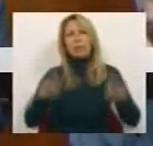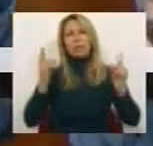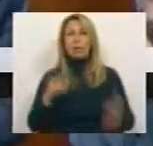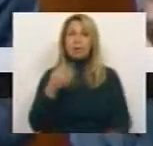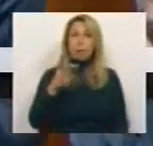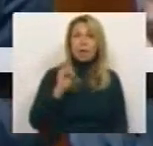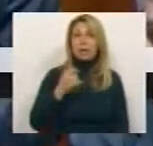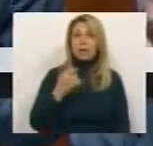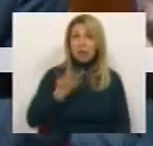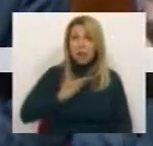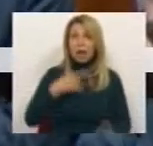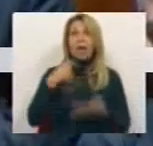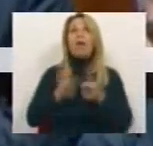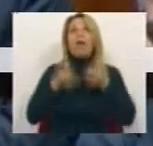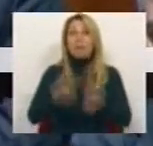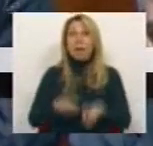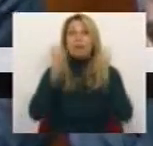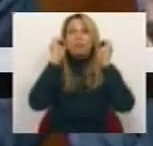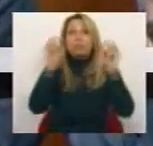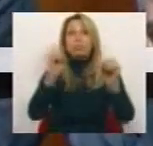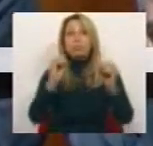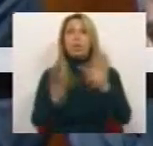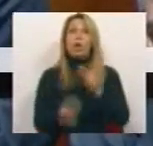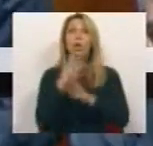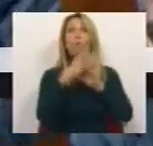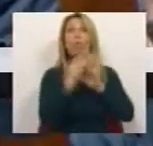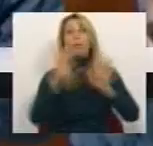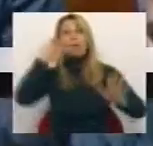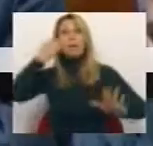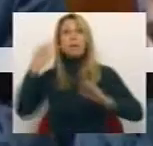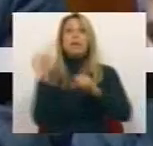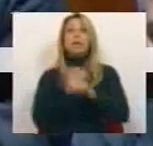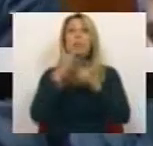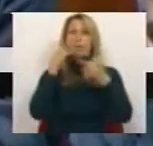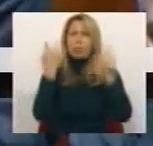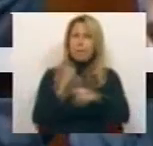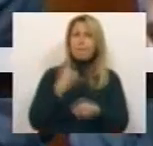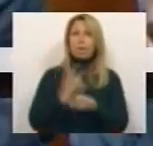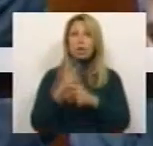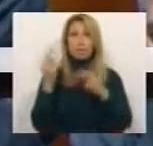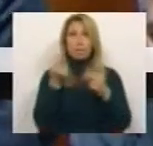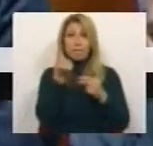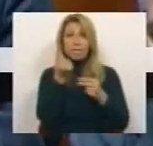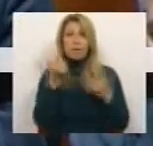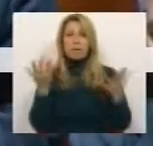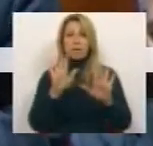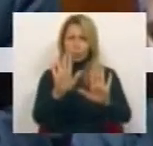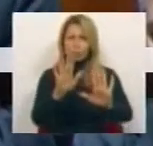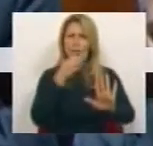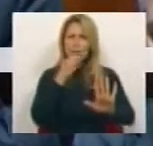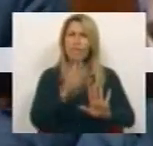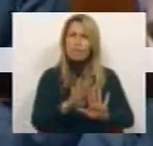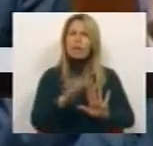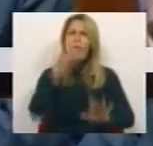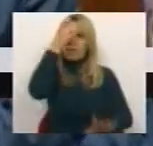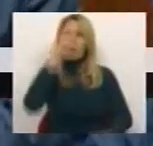nada investiu, o PSD gerou um modelo que prejudicava o serviço público. Mesmo do ponto de vista financeiro, já lá irei e já o comentarei.